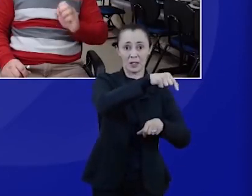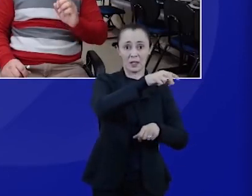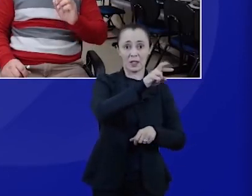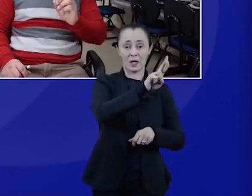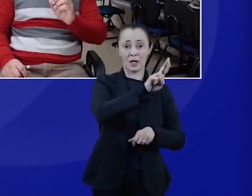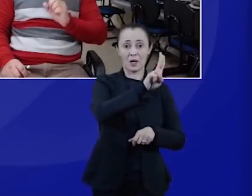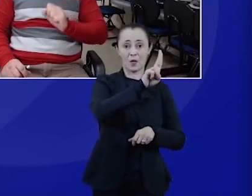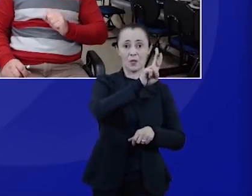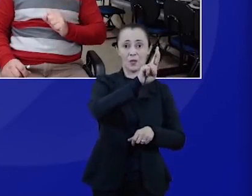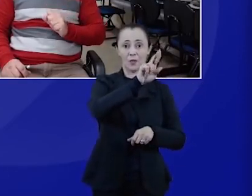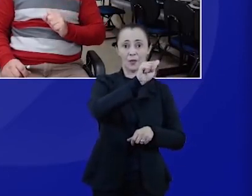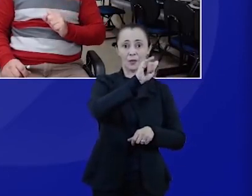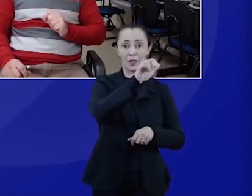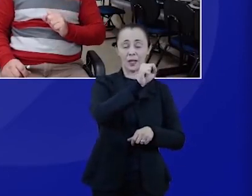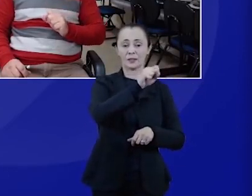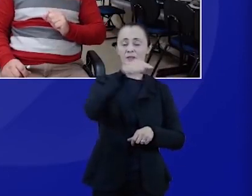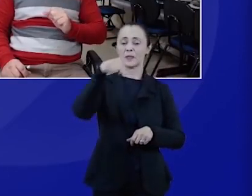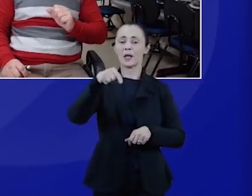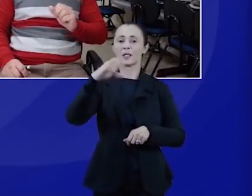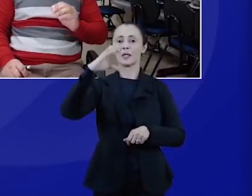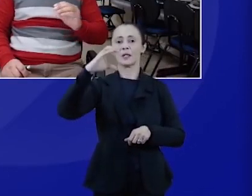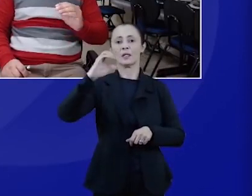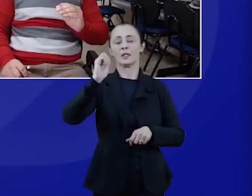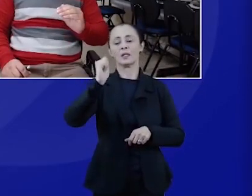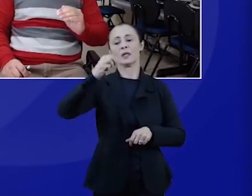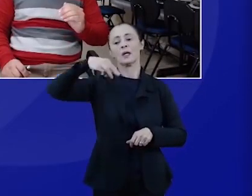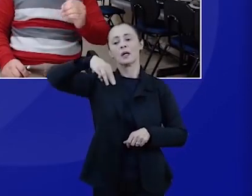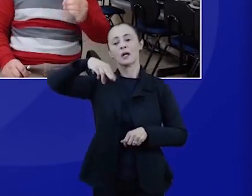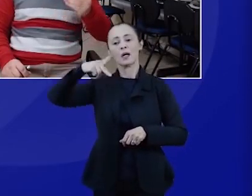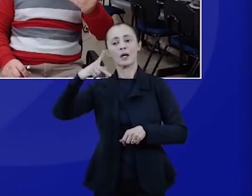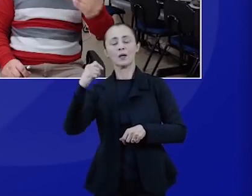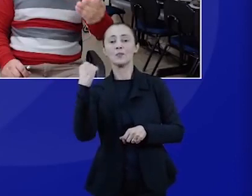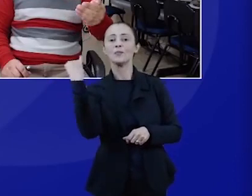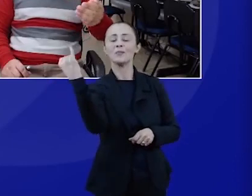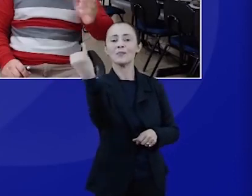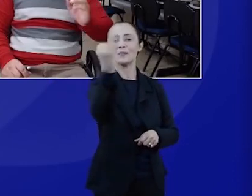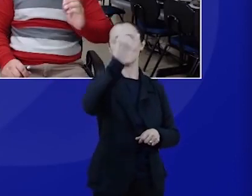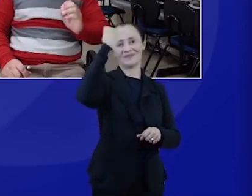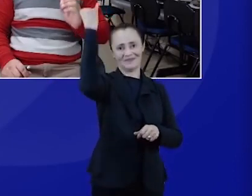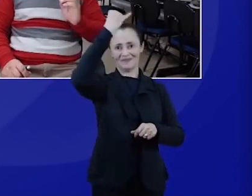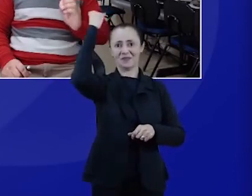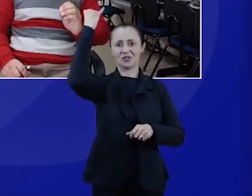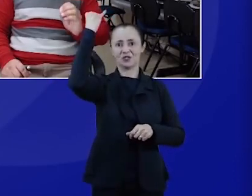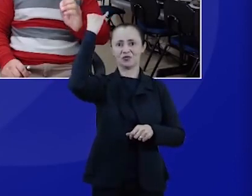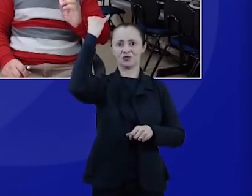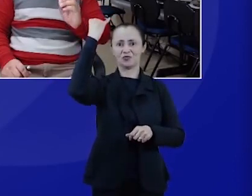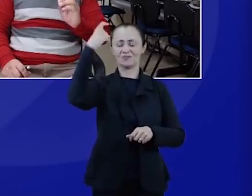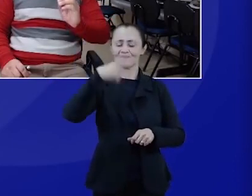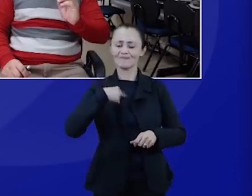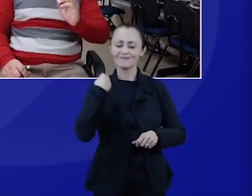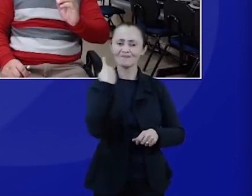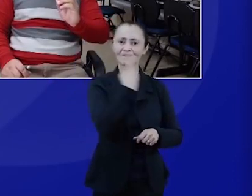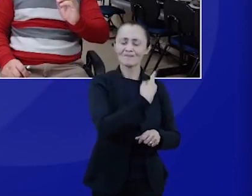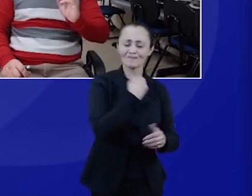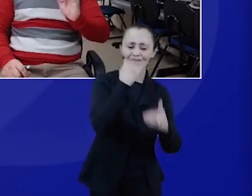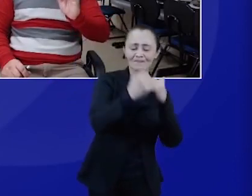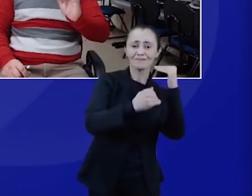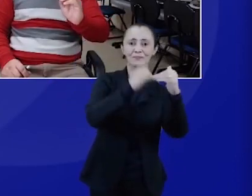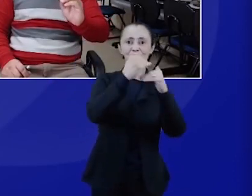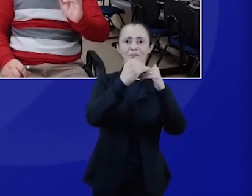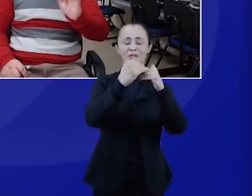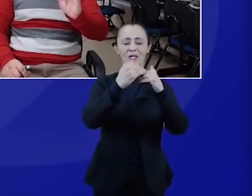é um ganho muito interessante para nós, porque quando nós falamos do campo, nós damos todo o sentimento